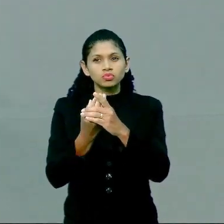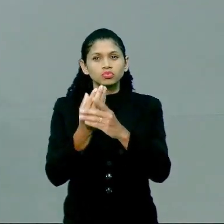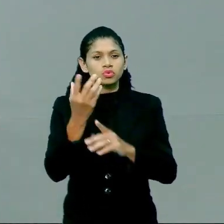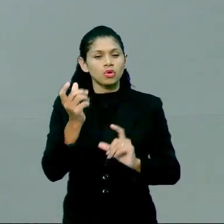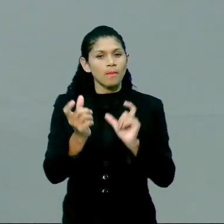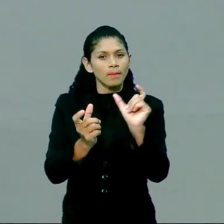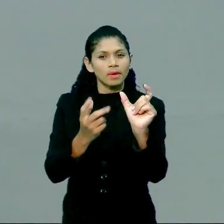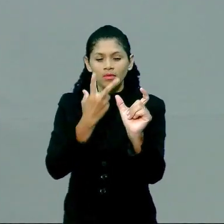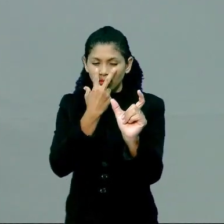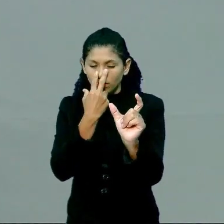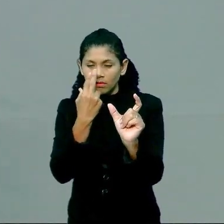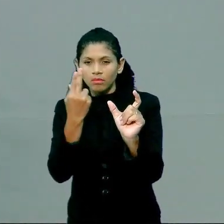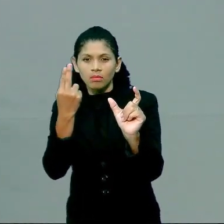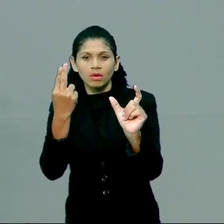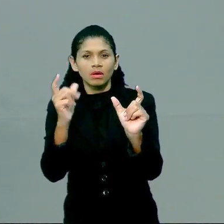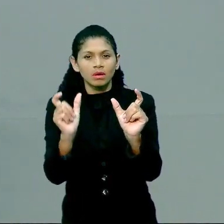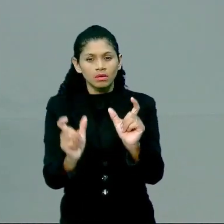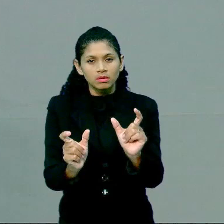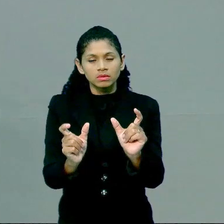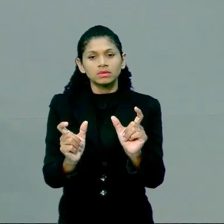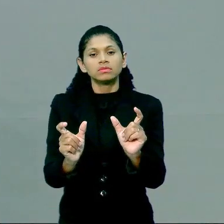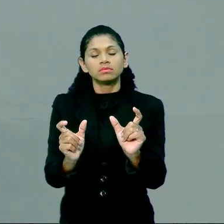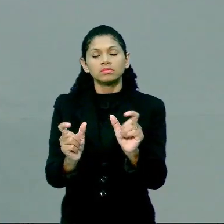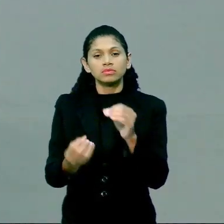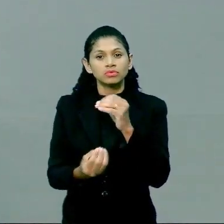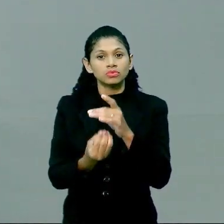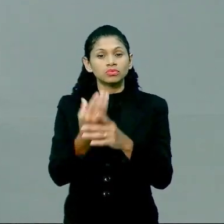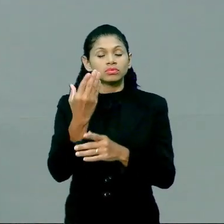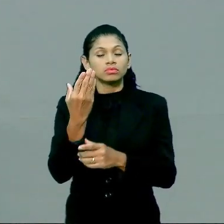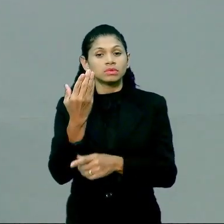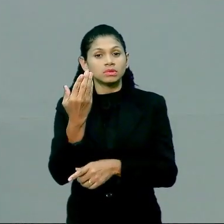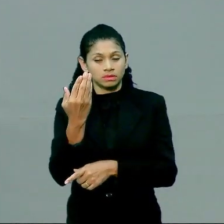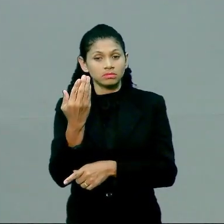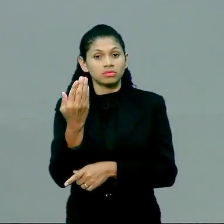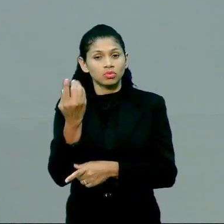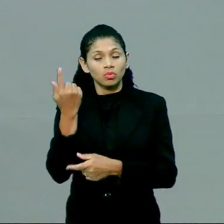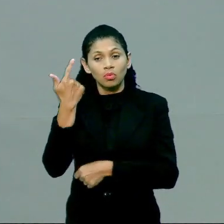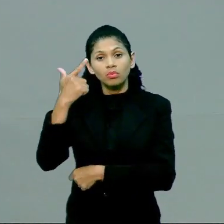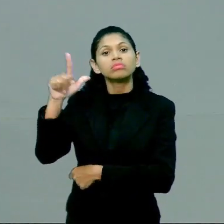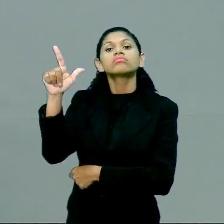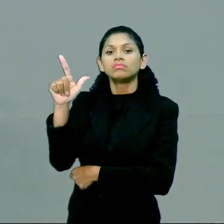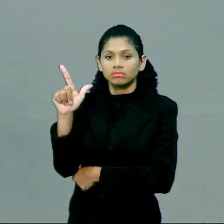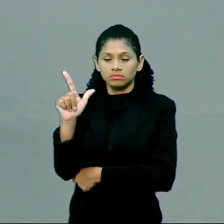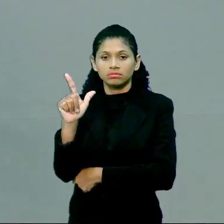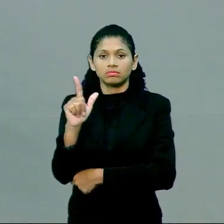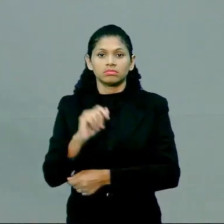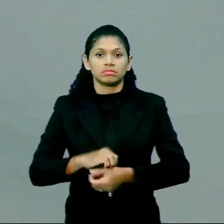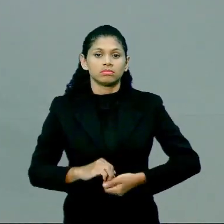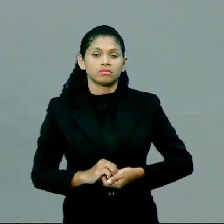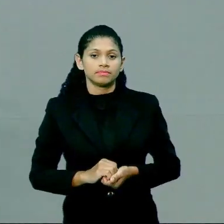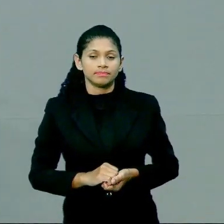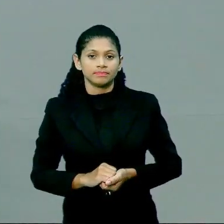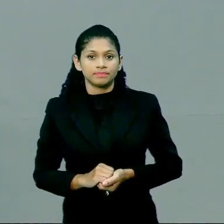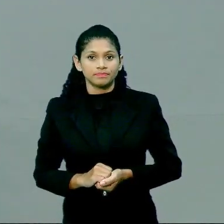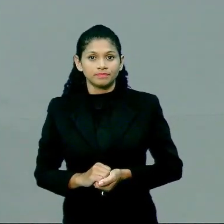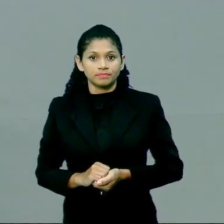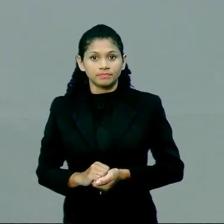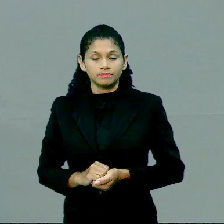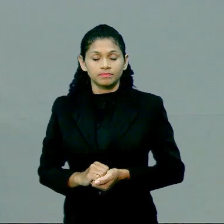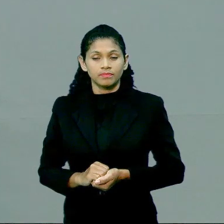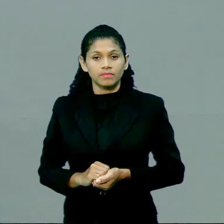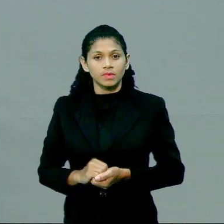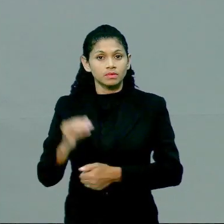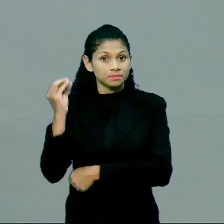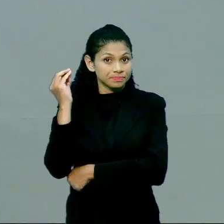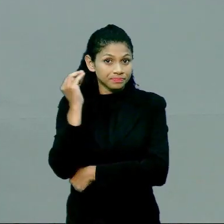outro significado né E até surgindo expressões que dizem a mesma coisa então vamos tentar manipular